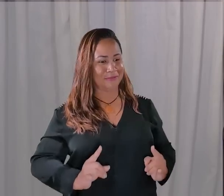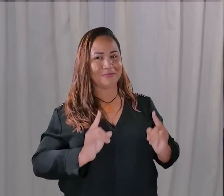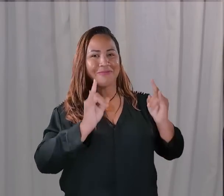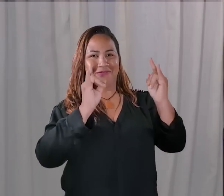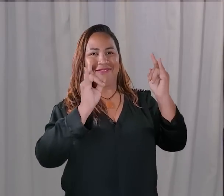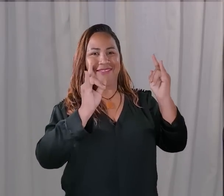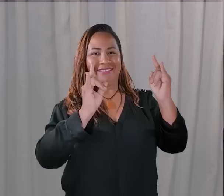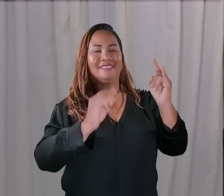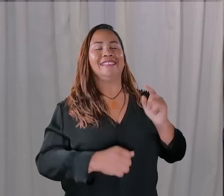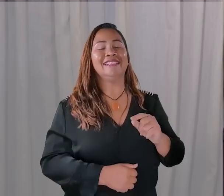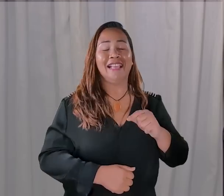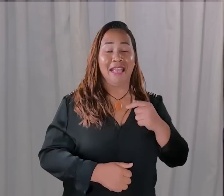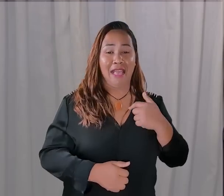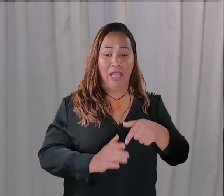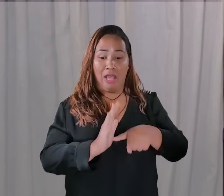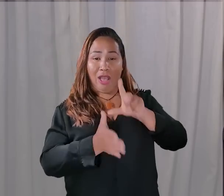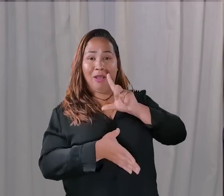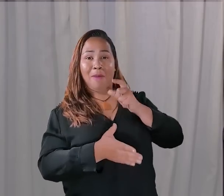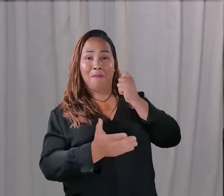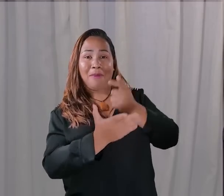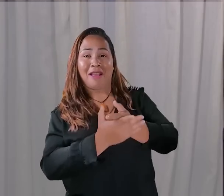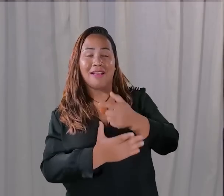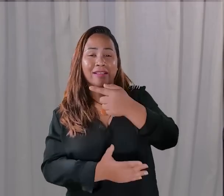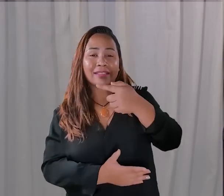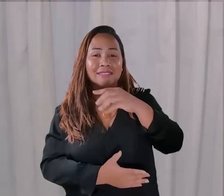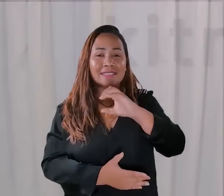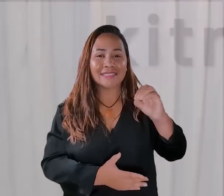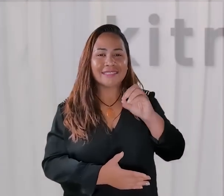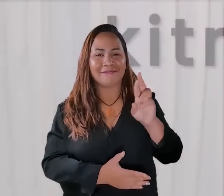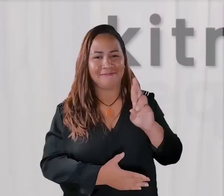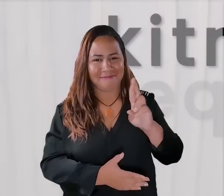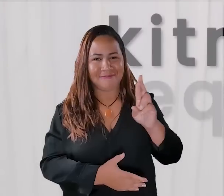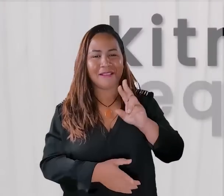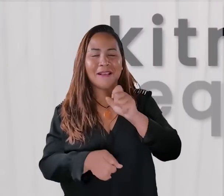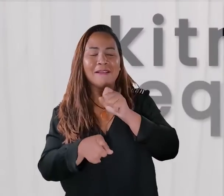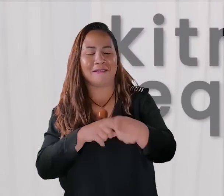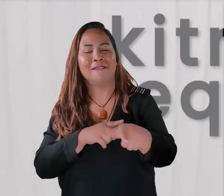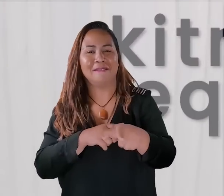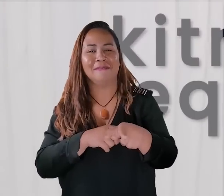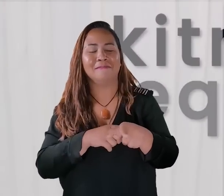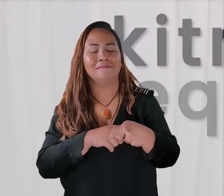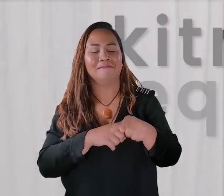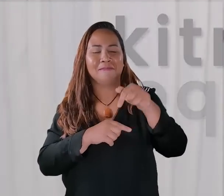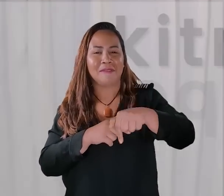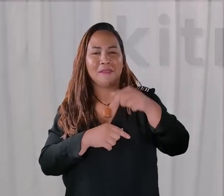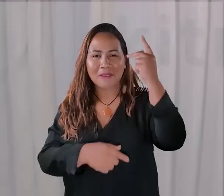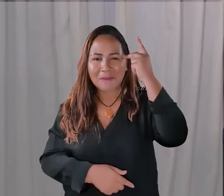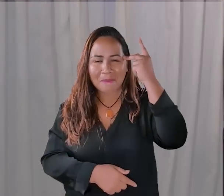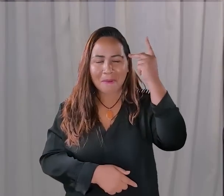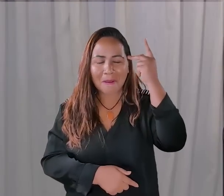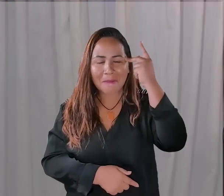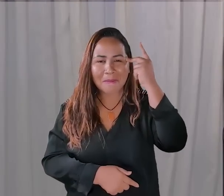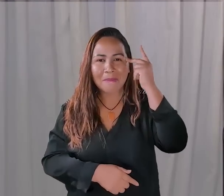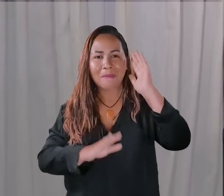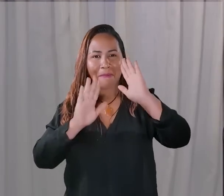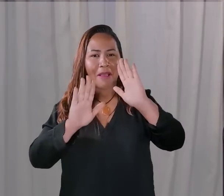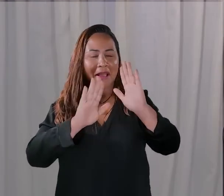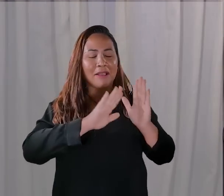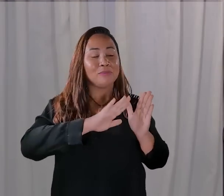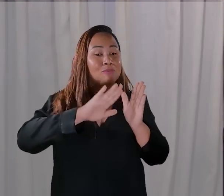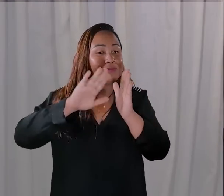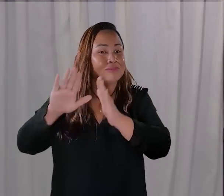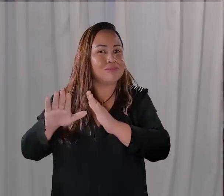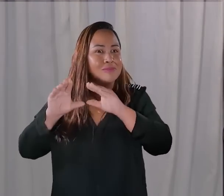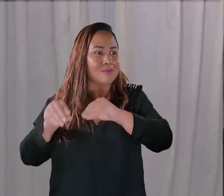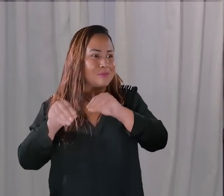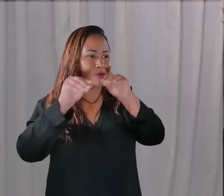não tem lá muitas coisas, né. Então, eu morava num kitnet bem pequeno, que era quarto, banheiro e cozinha